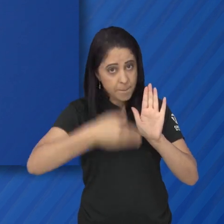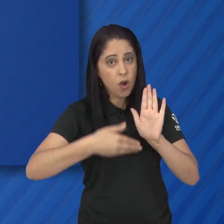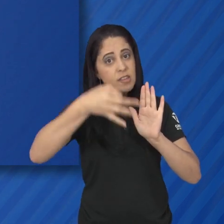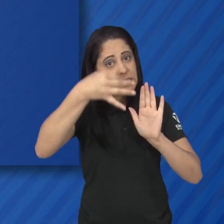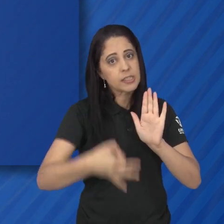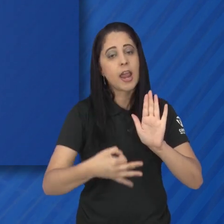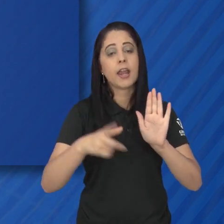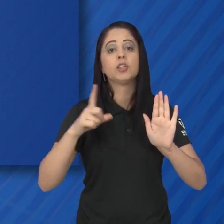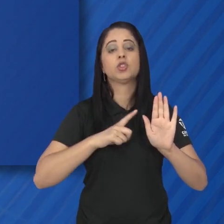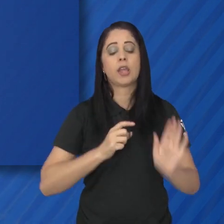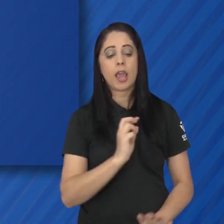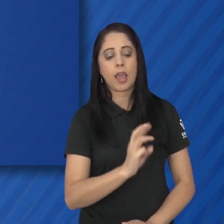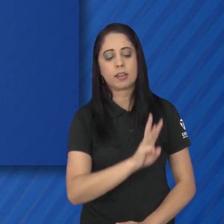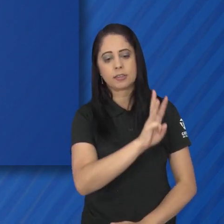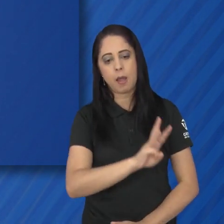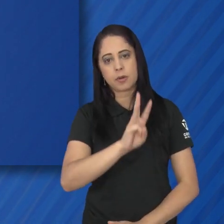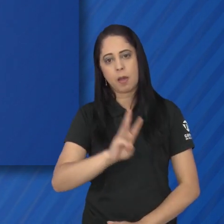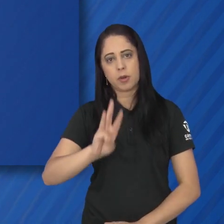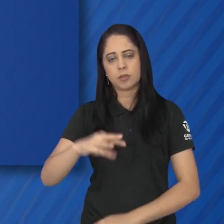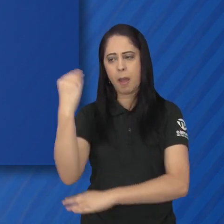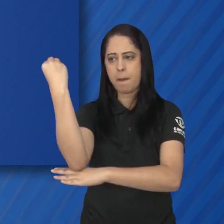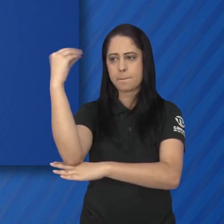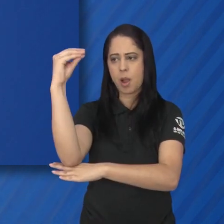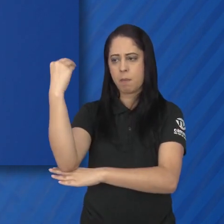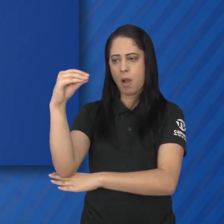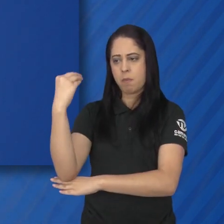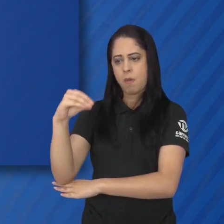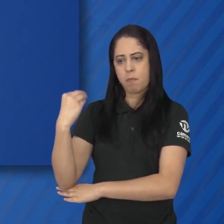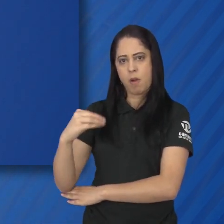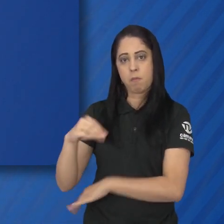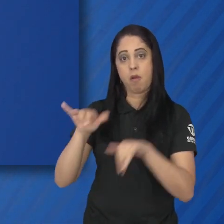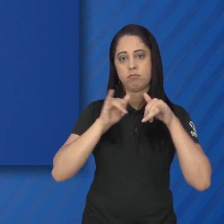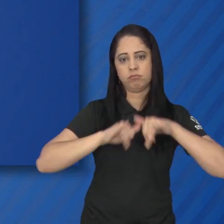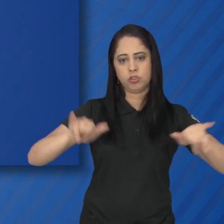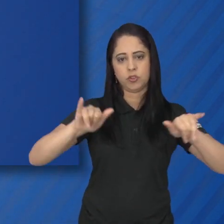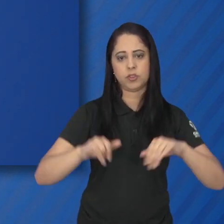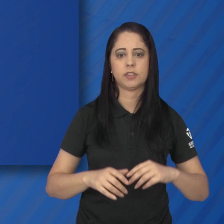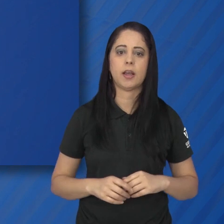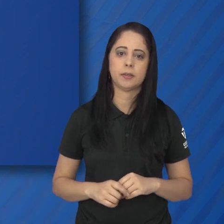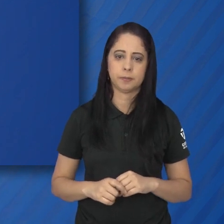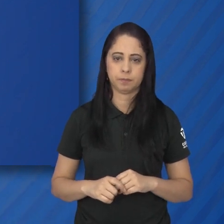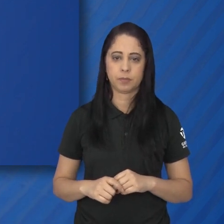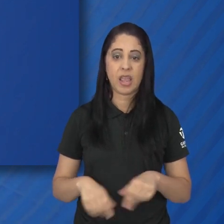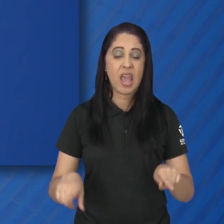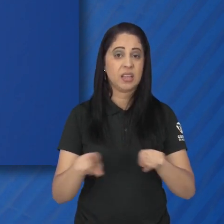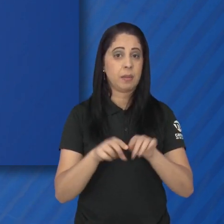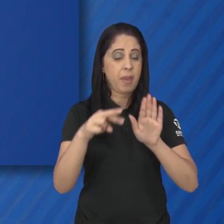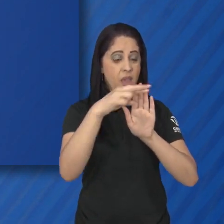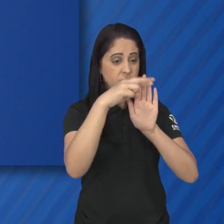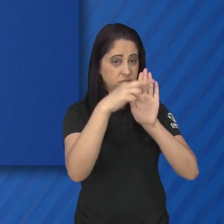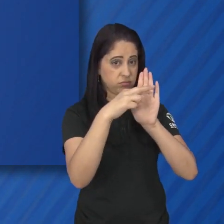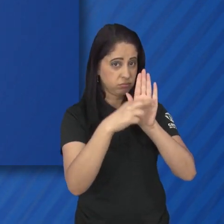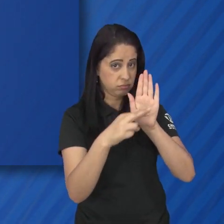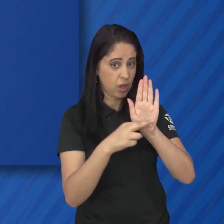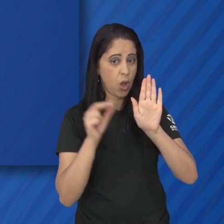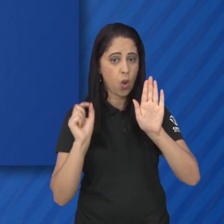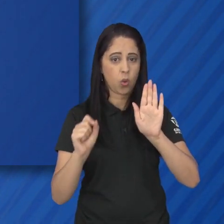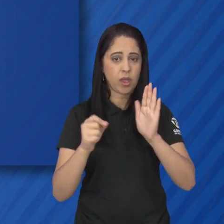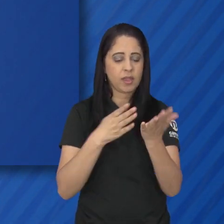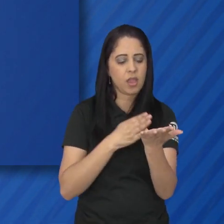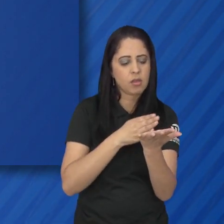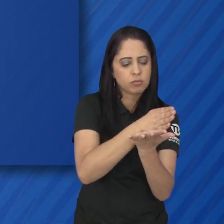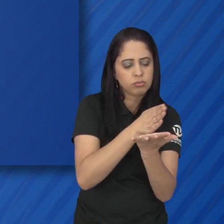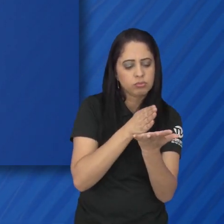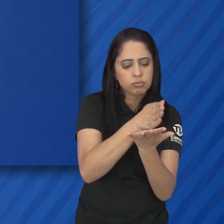plataforma digital para que as licitações possam ser oficialmente divulgadas, e com a mudança nas regras, a lei entende como modalidade